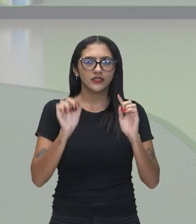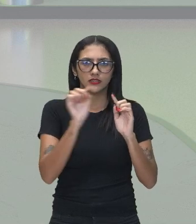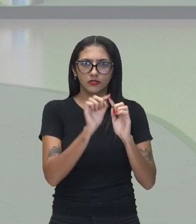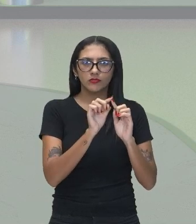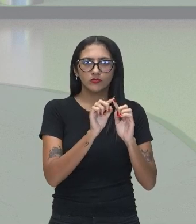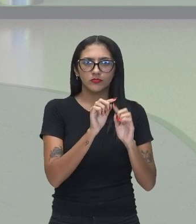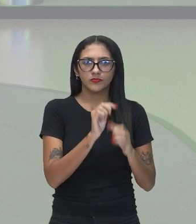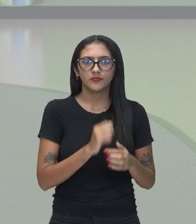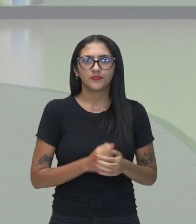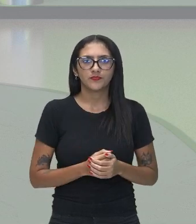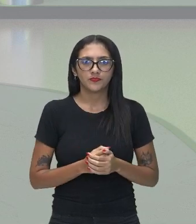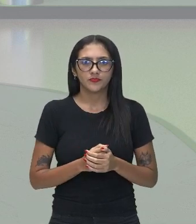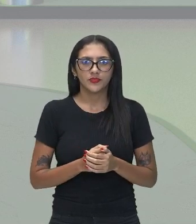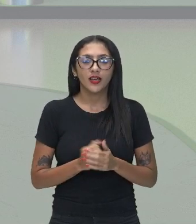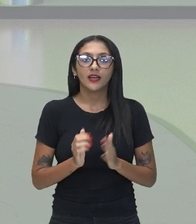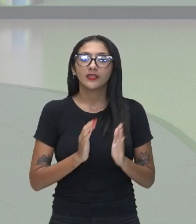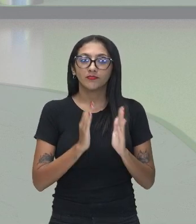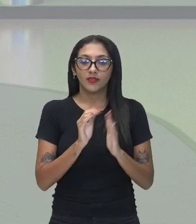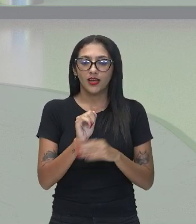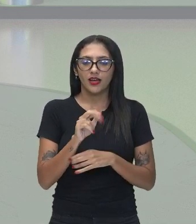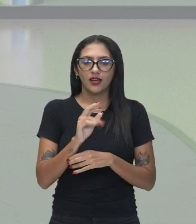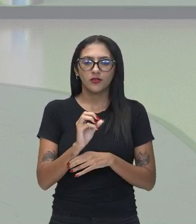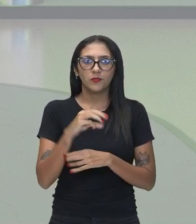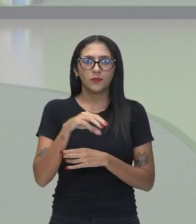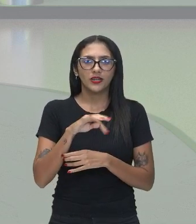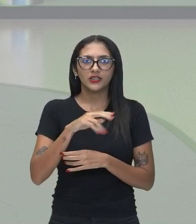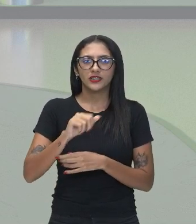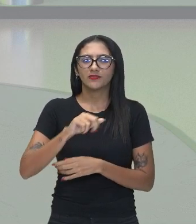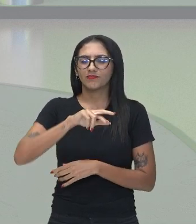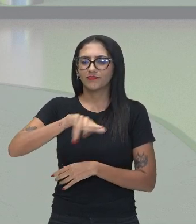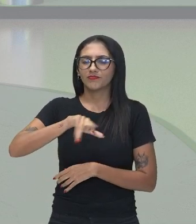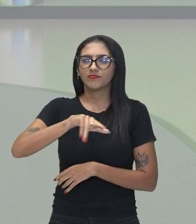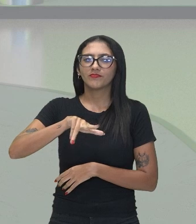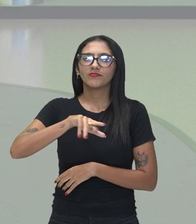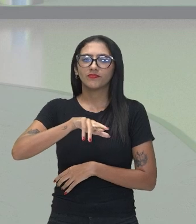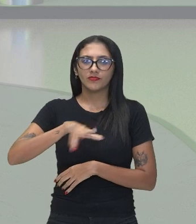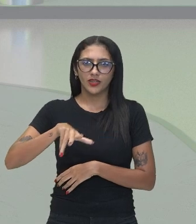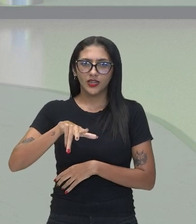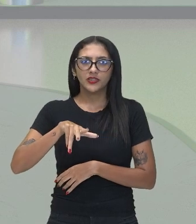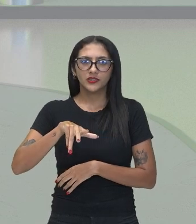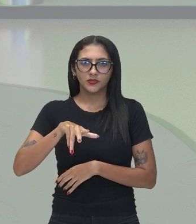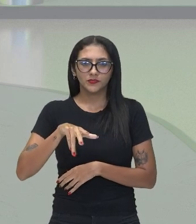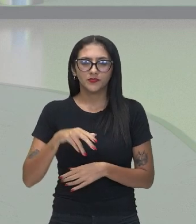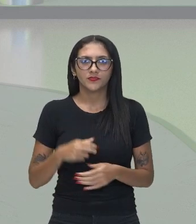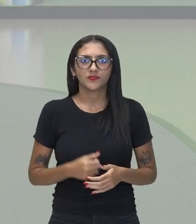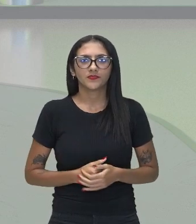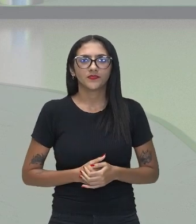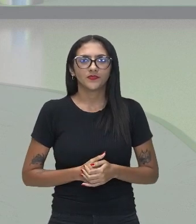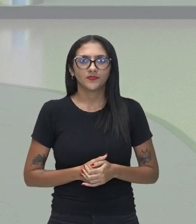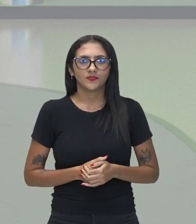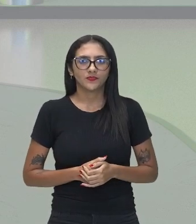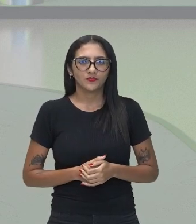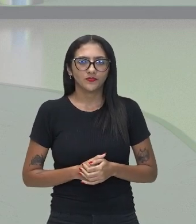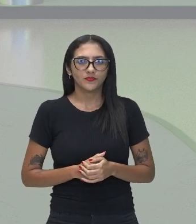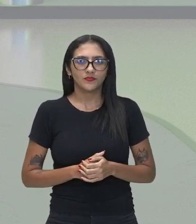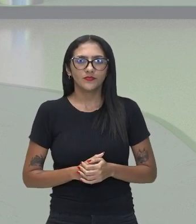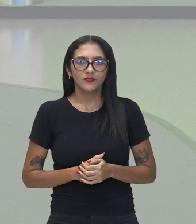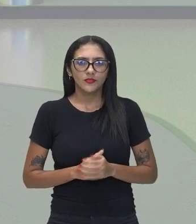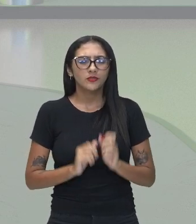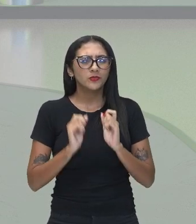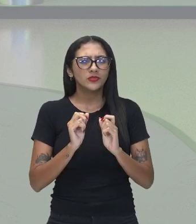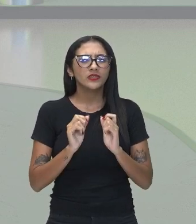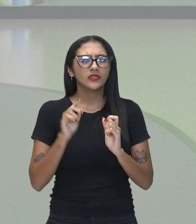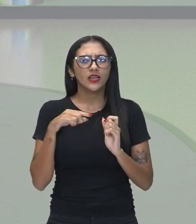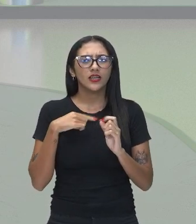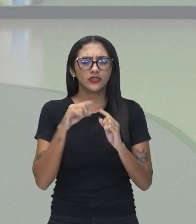ser não aromática, porque para ser aromática tem que ter o anel aromático. E o que é o anel